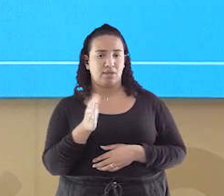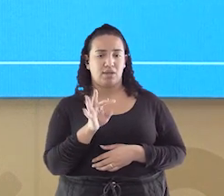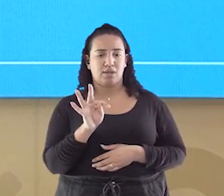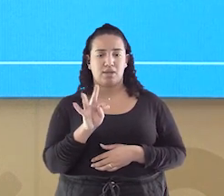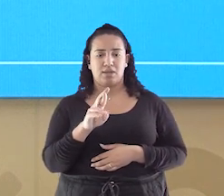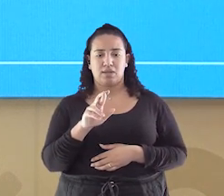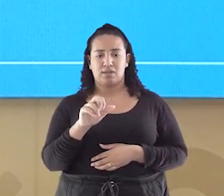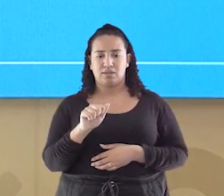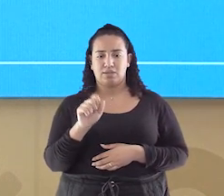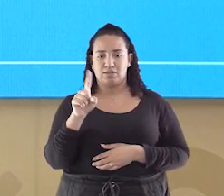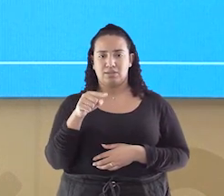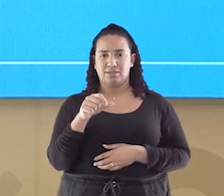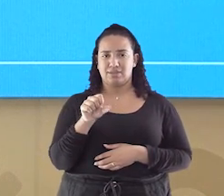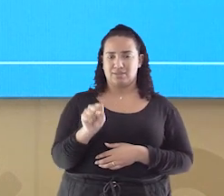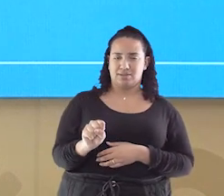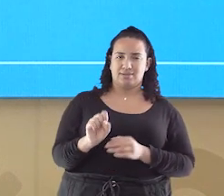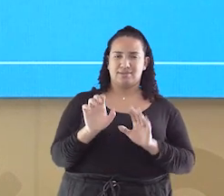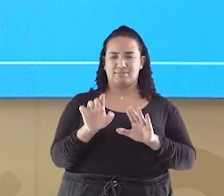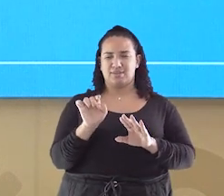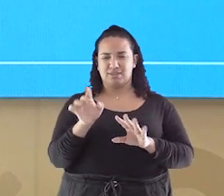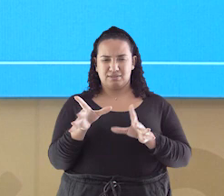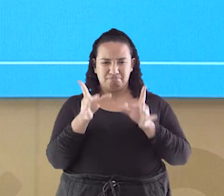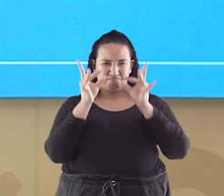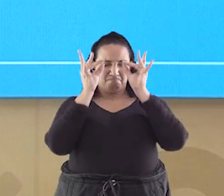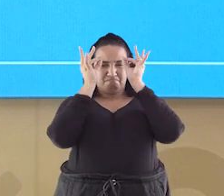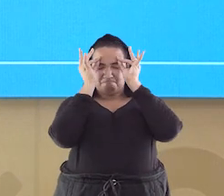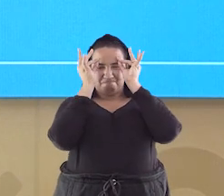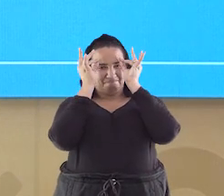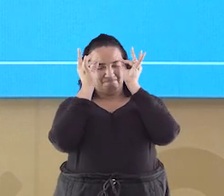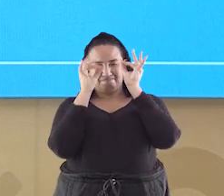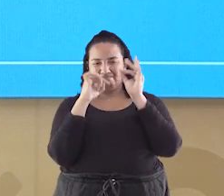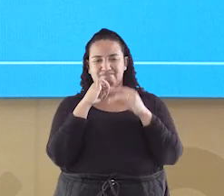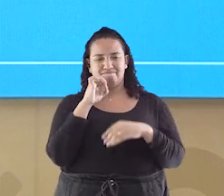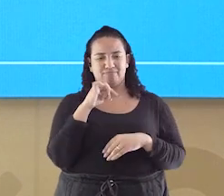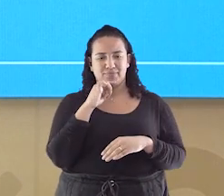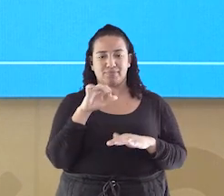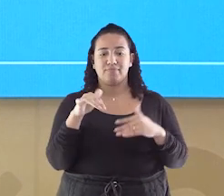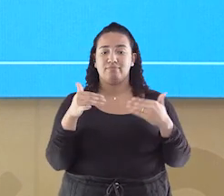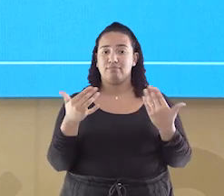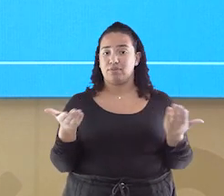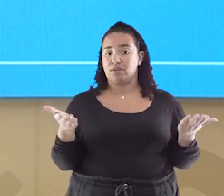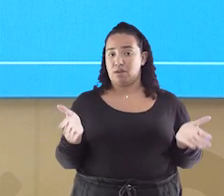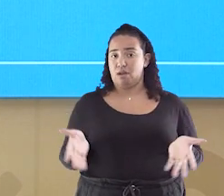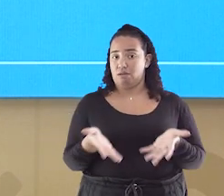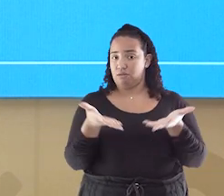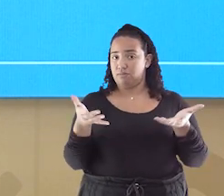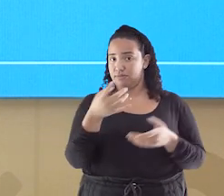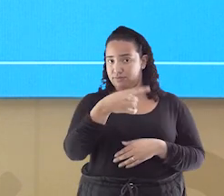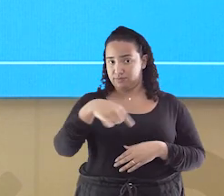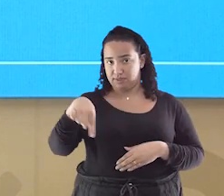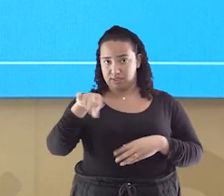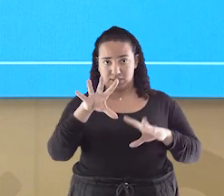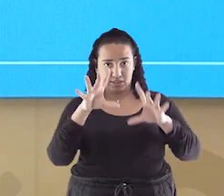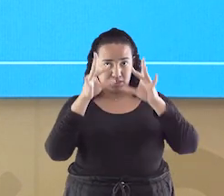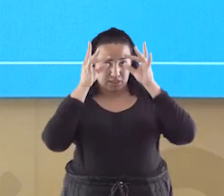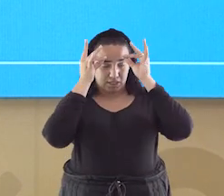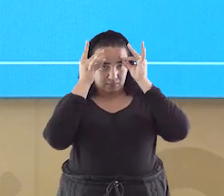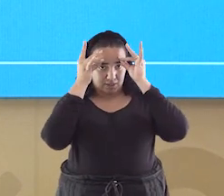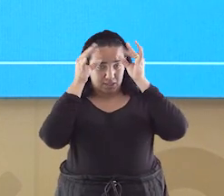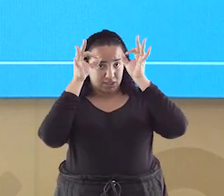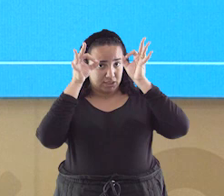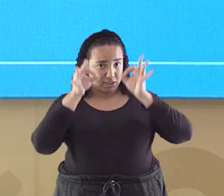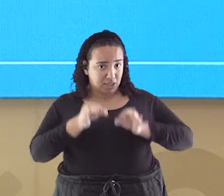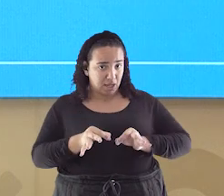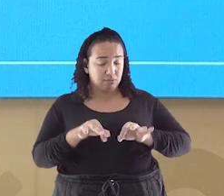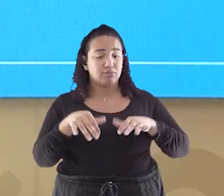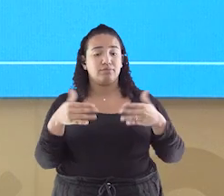Mas ficar decorando as preposições assim não tem graça nenhuma, né? Para animar ainda mais as coisas e fazer com que vocês gravem direitinho